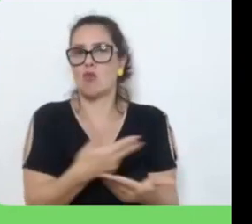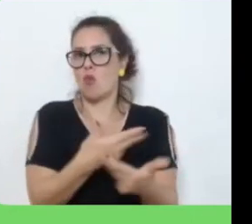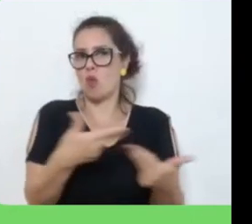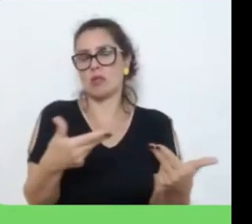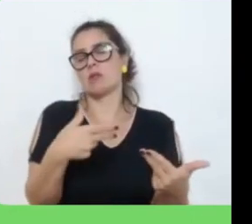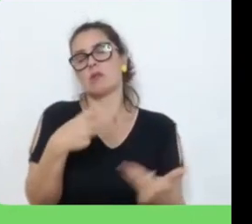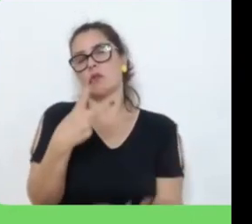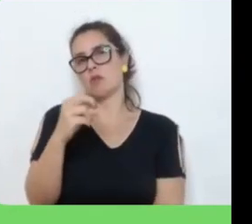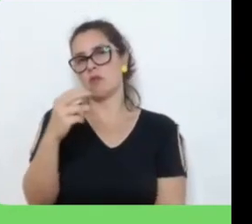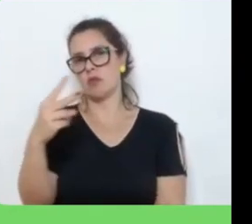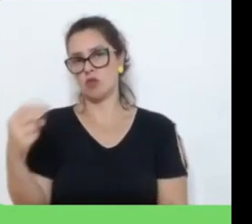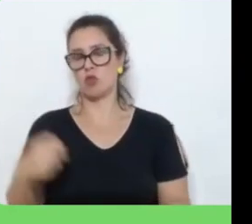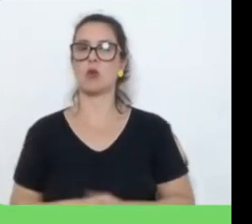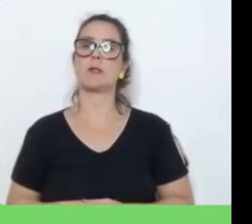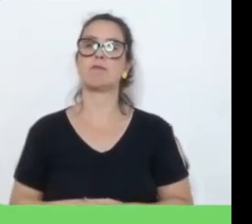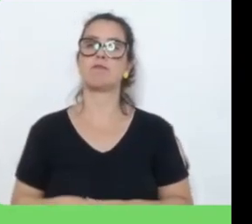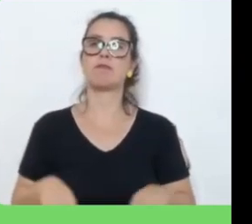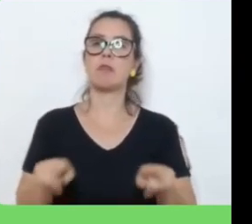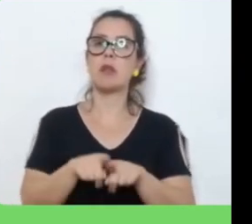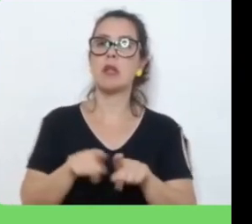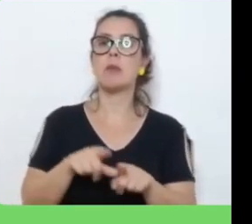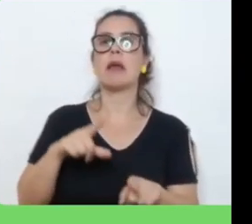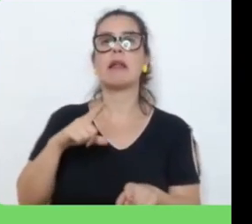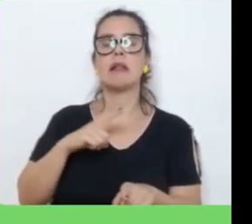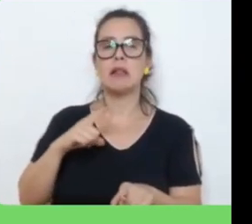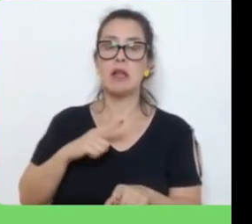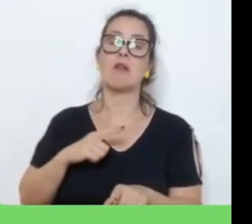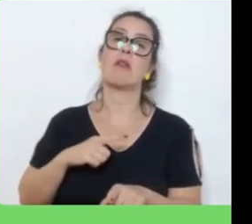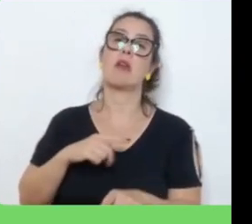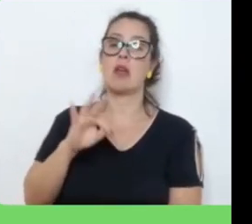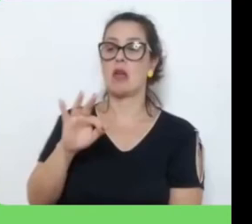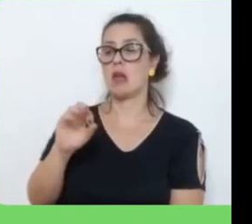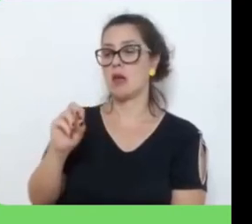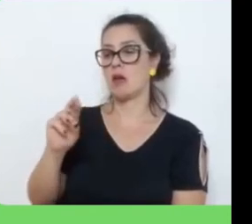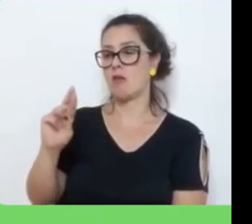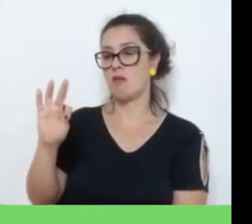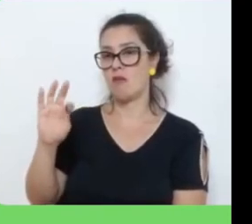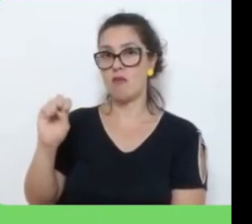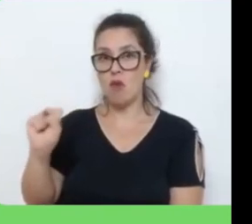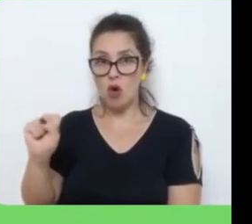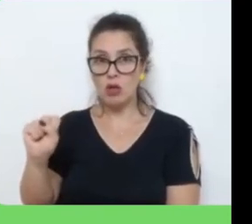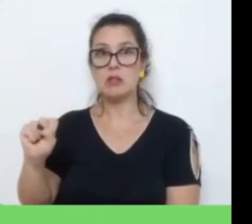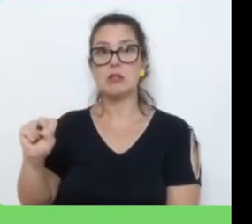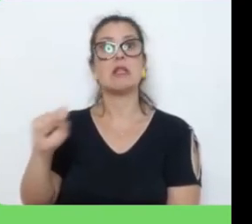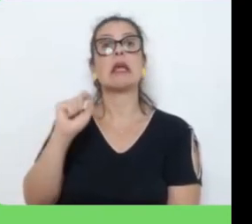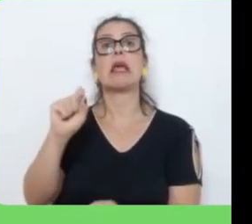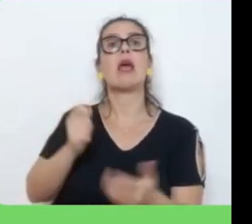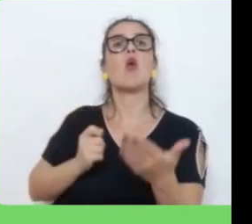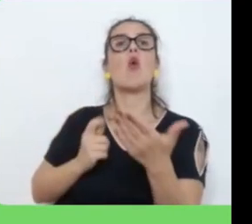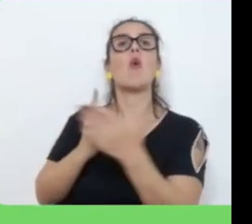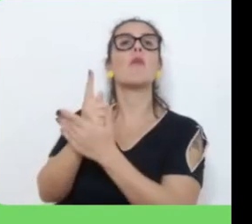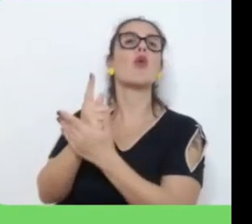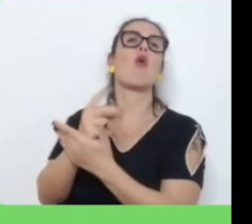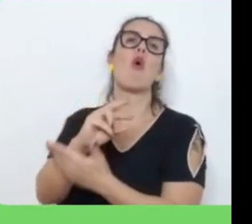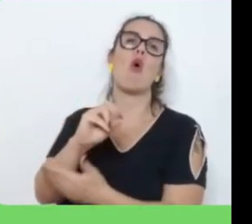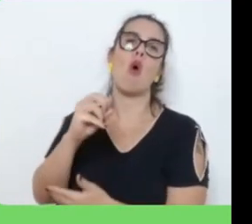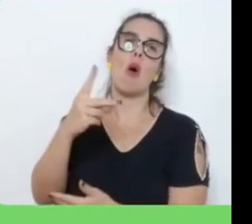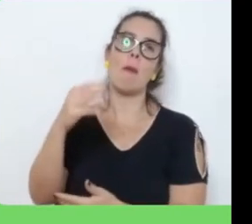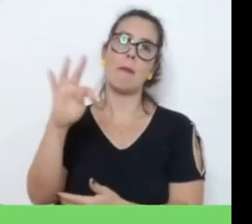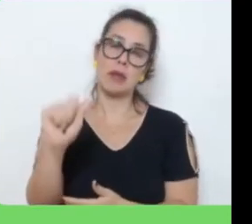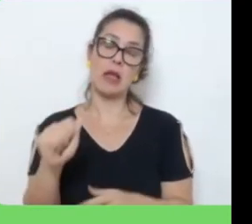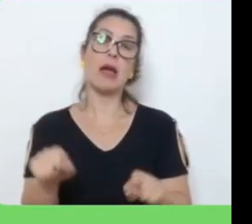virou Epic Games Brasil a octagon foi adquirida pela fortes games e a gente teve a pulga comprada pela room